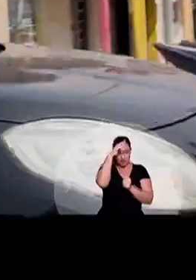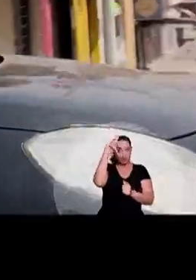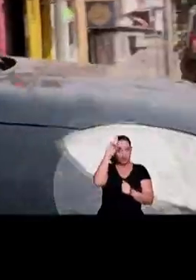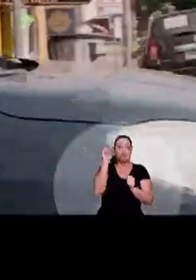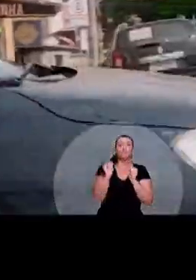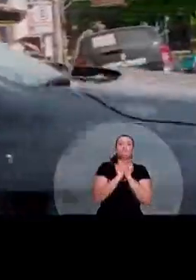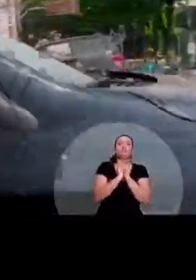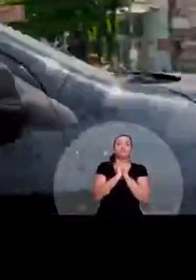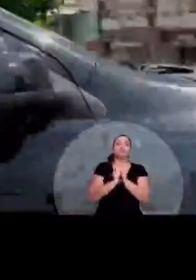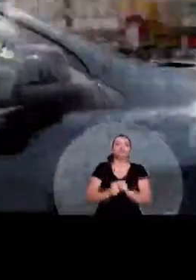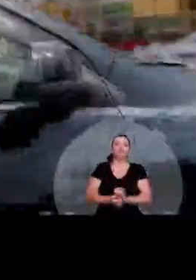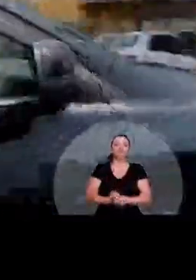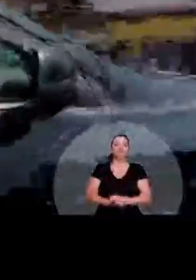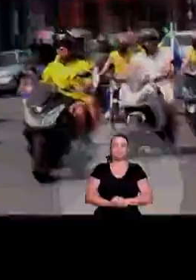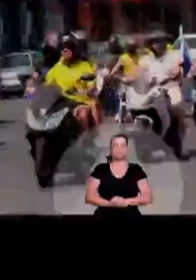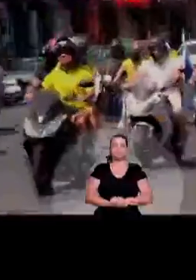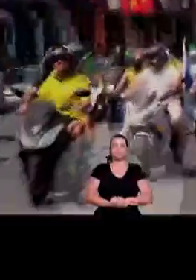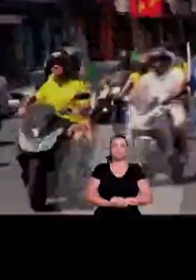junto.